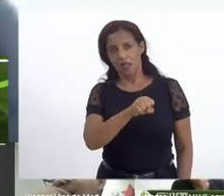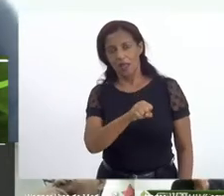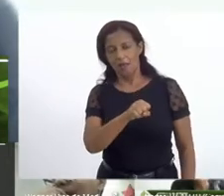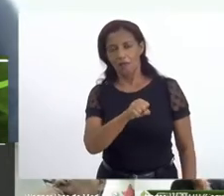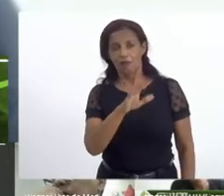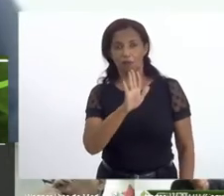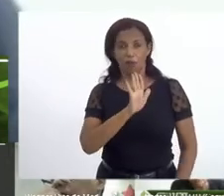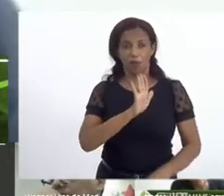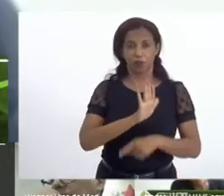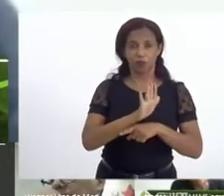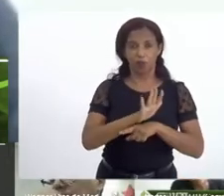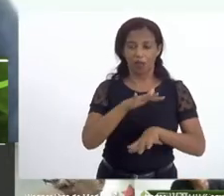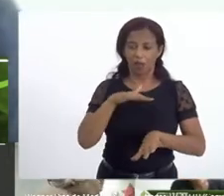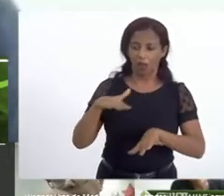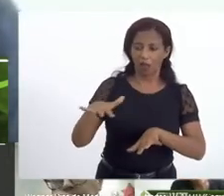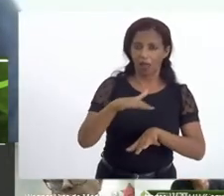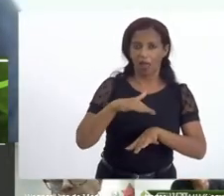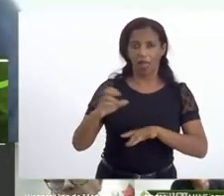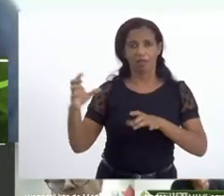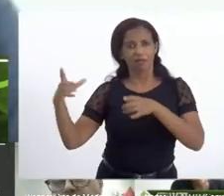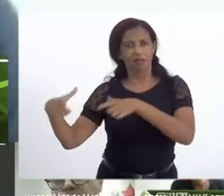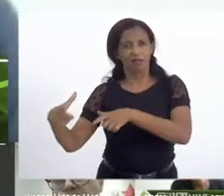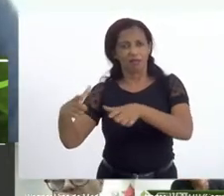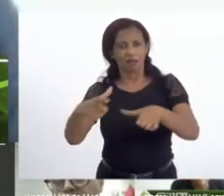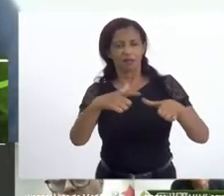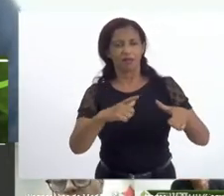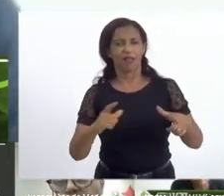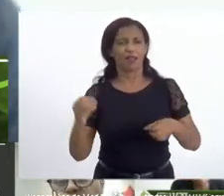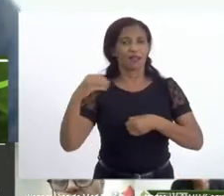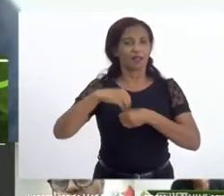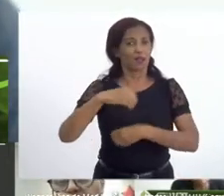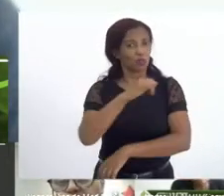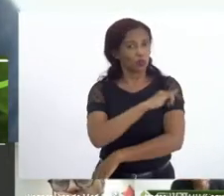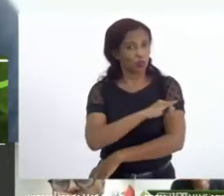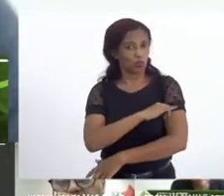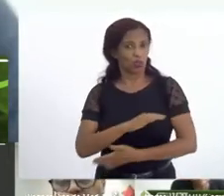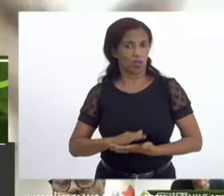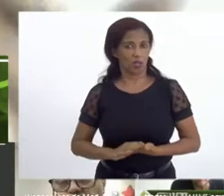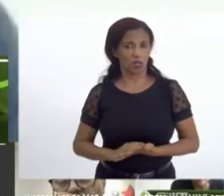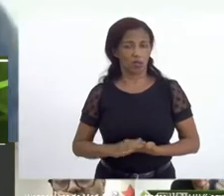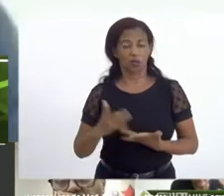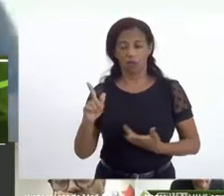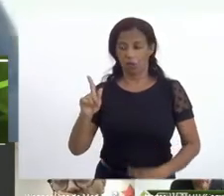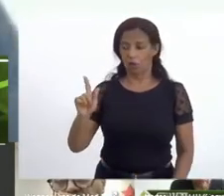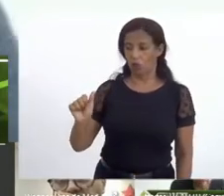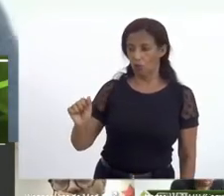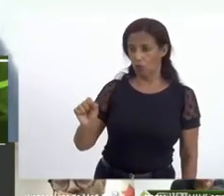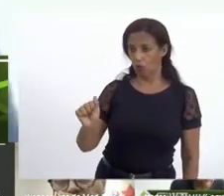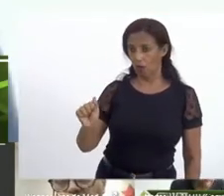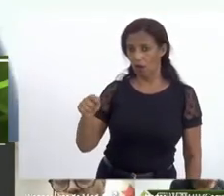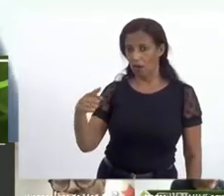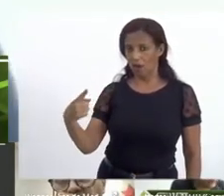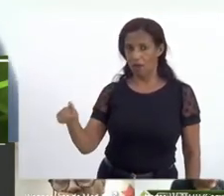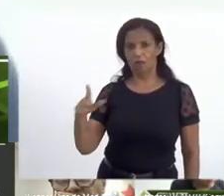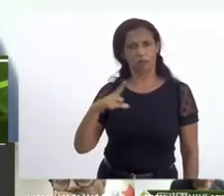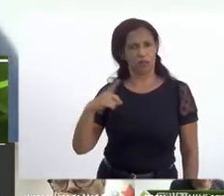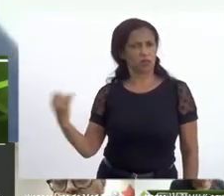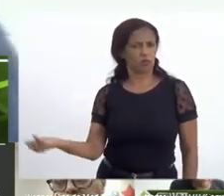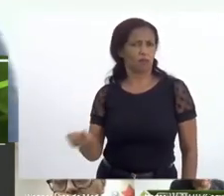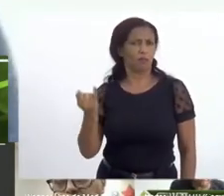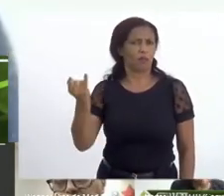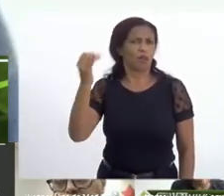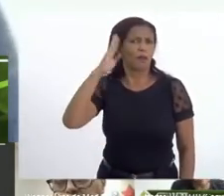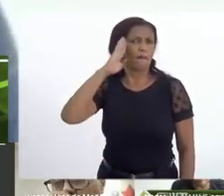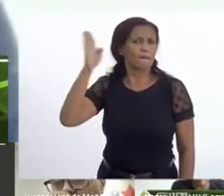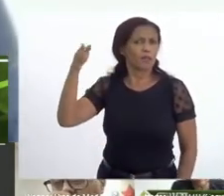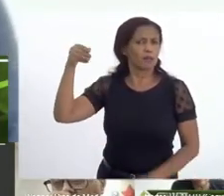voos regionais dos aeroportos do Rio de Janeiro. Então, não obstante o Galeão tem toda a importância por ser o aeroporto